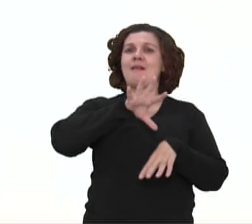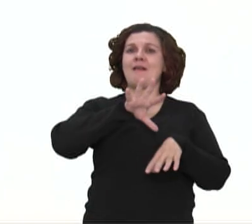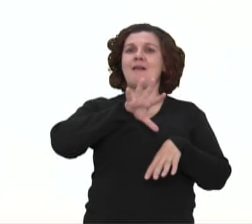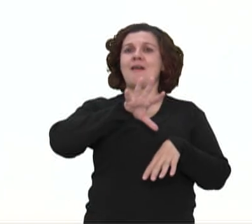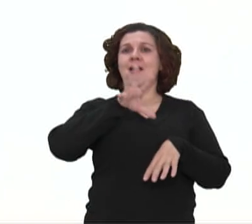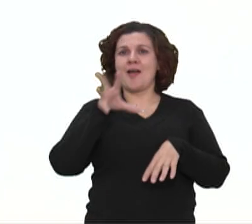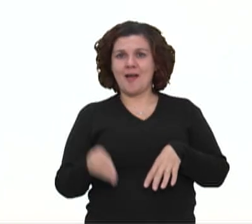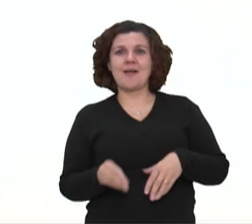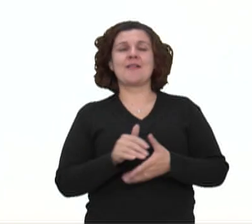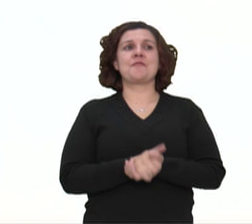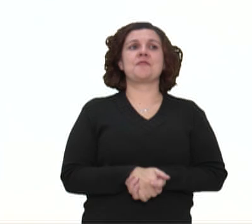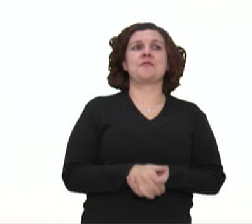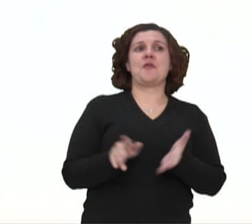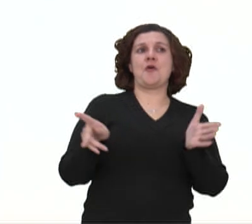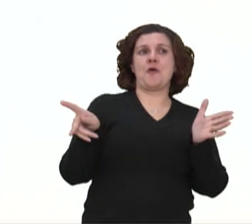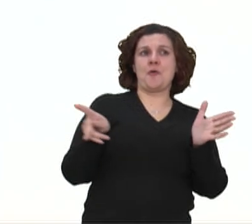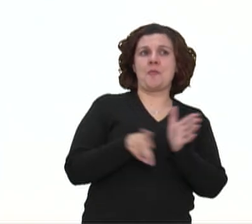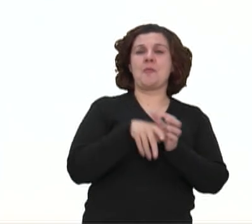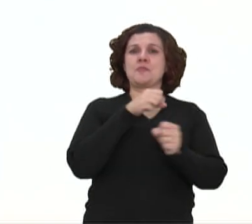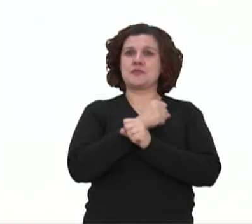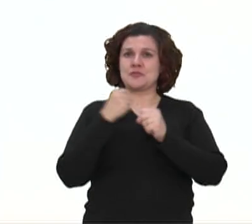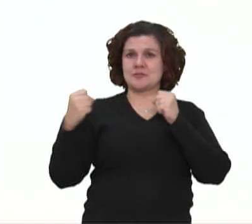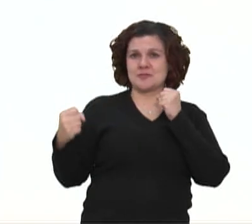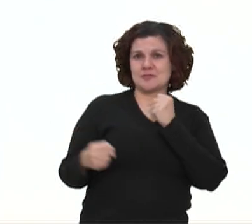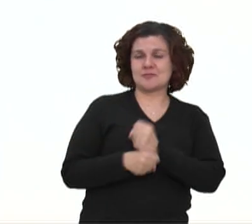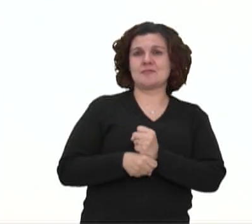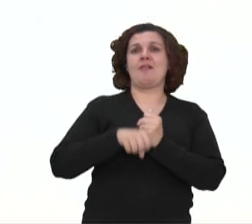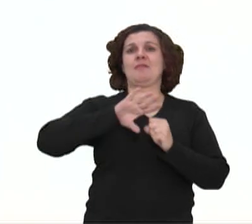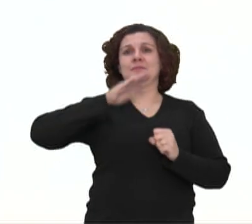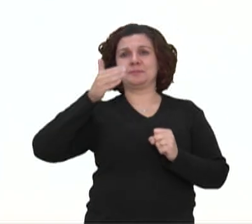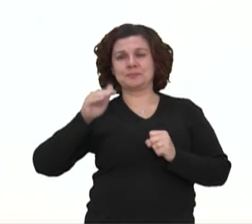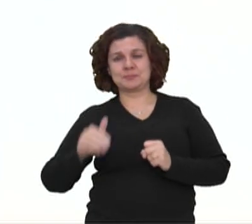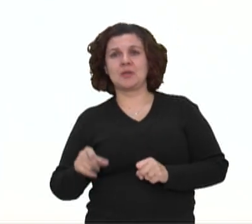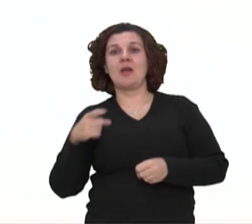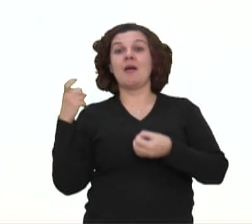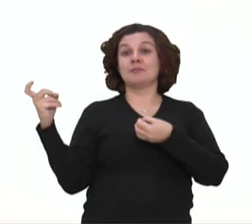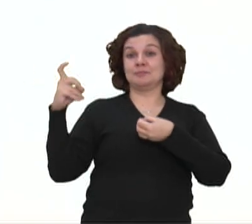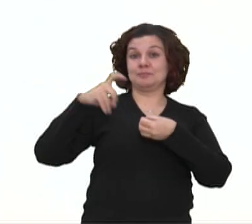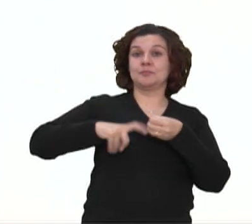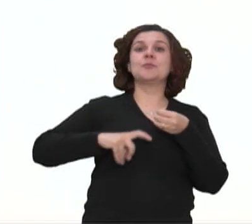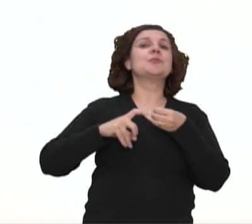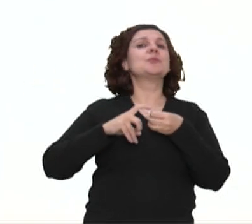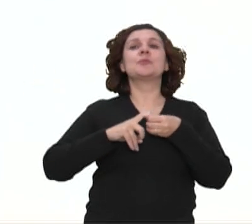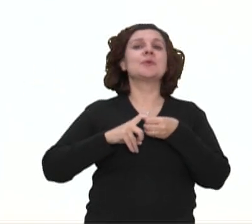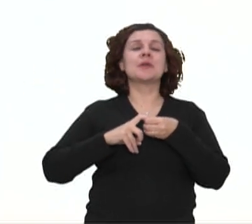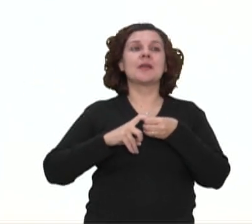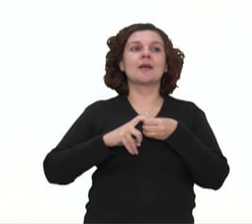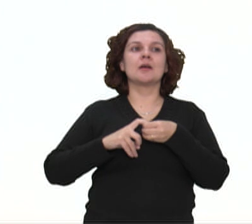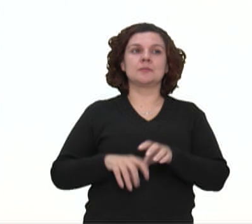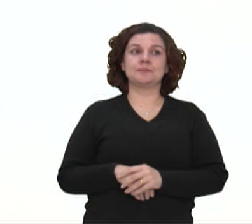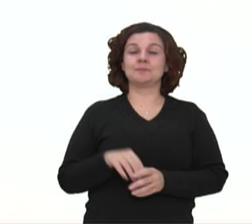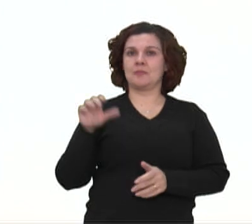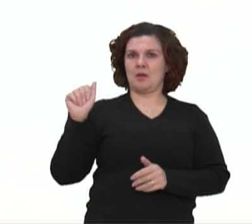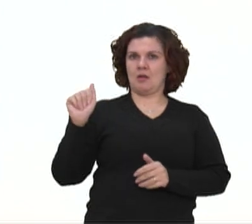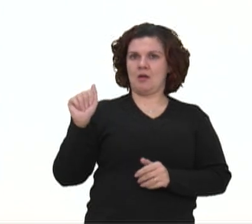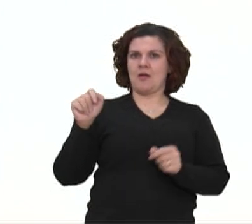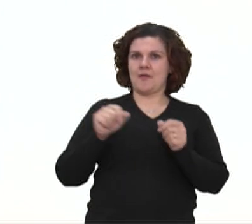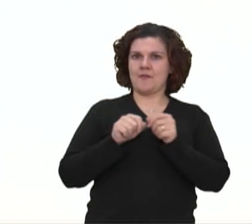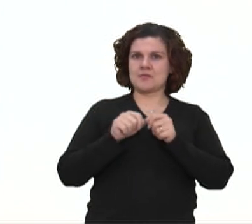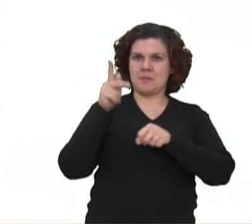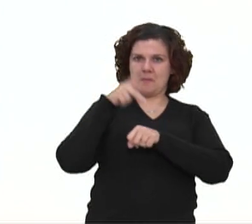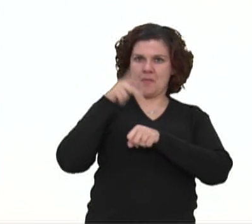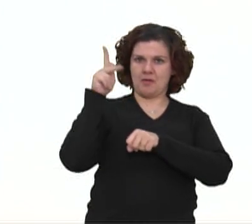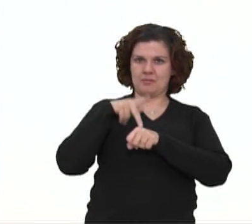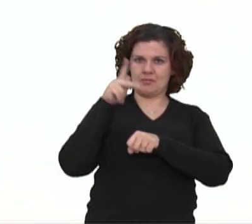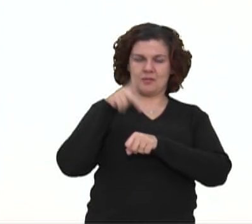sob os aspectos físicos e socioeconômicos, estão também associadas a, letra A, formação das rochas, letra